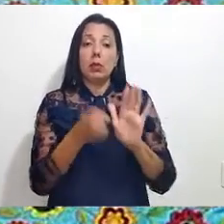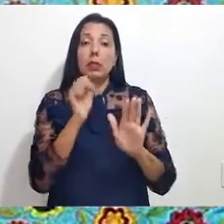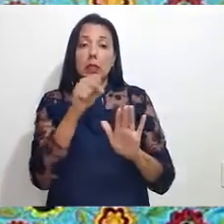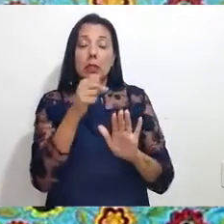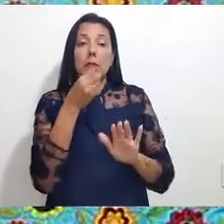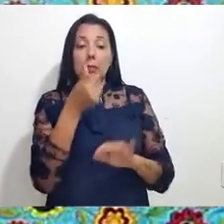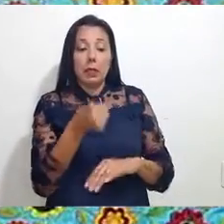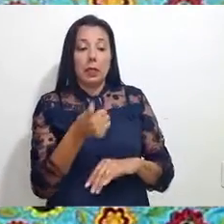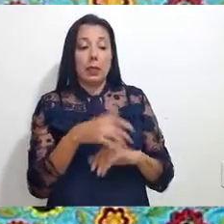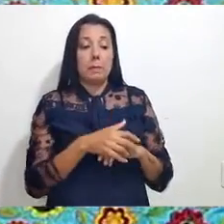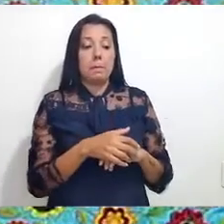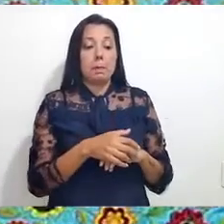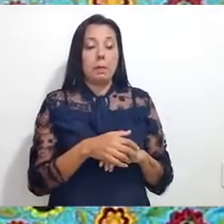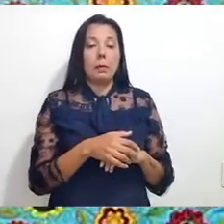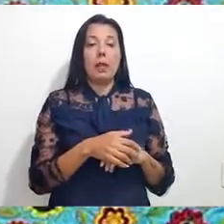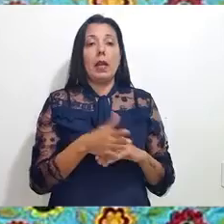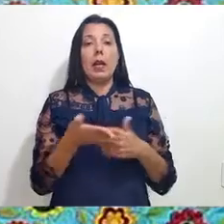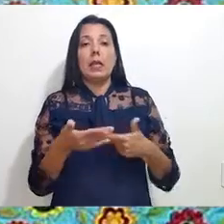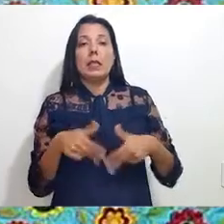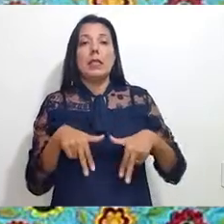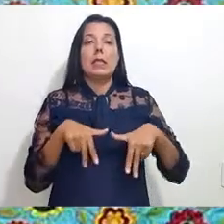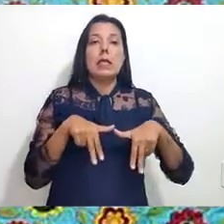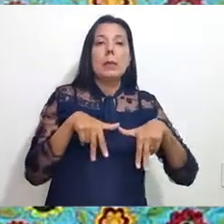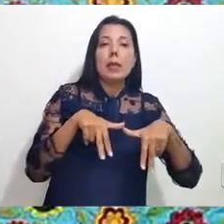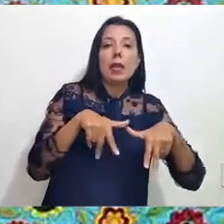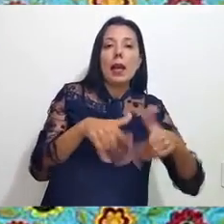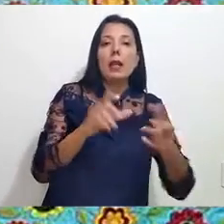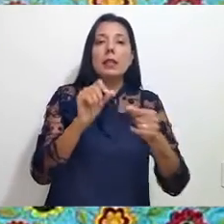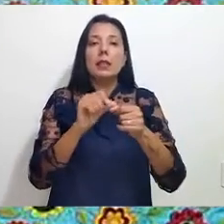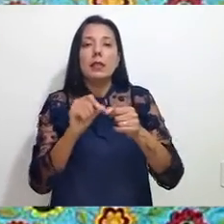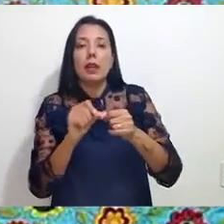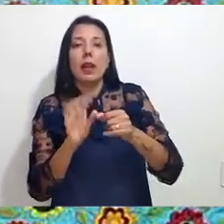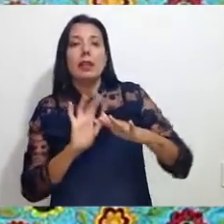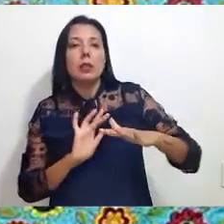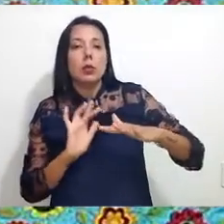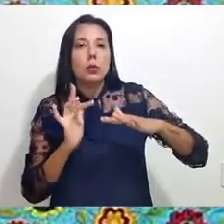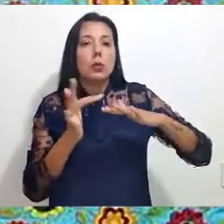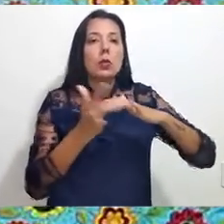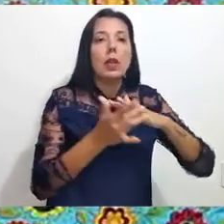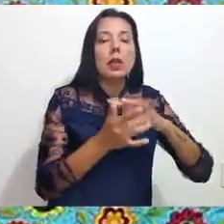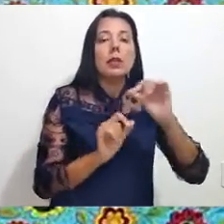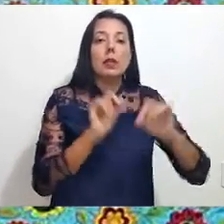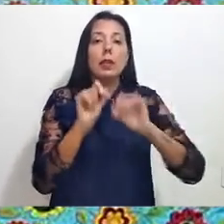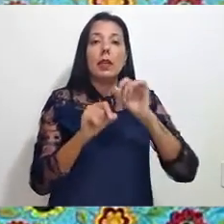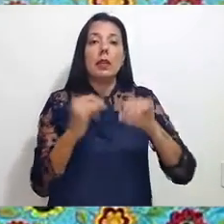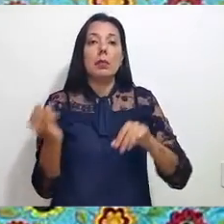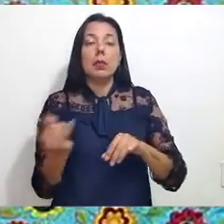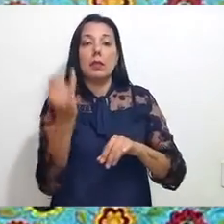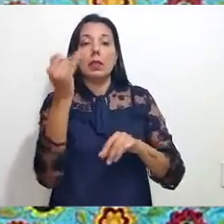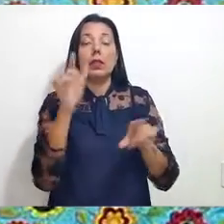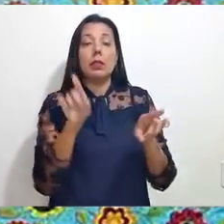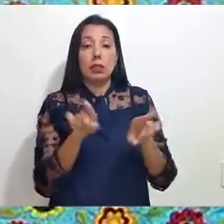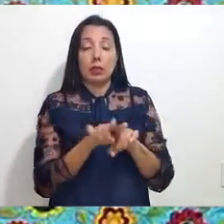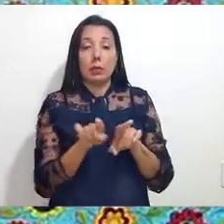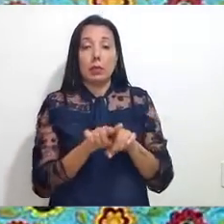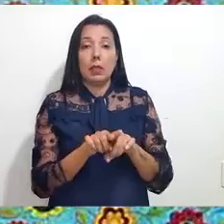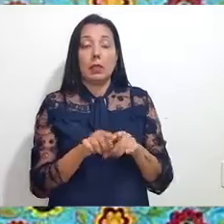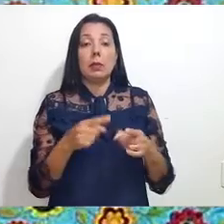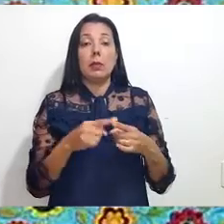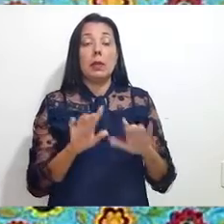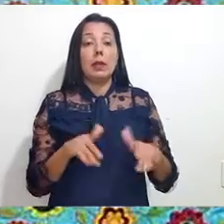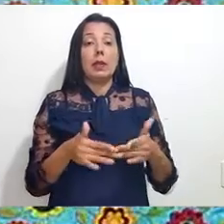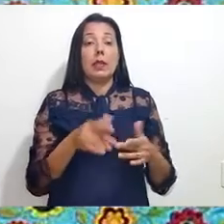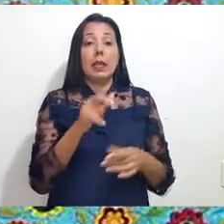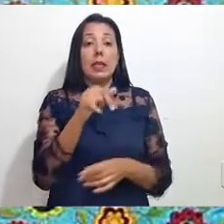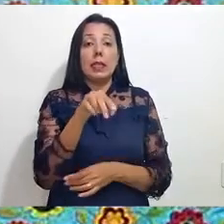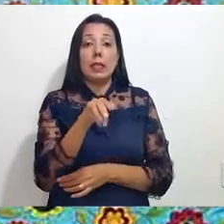elas se empoderam ao ponto de falar, né, sobre as agressões vividas. Então é fundamental, e essas caminhadas elas se dão